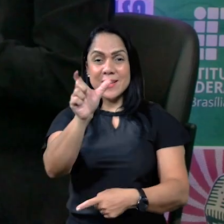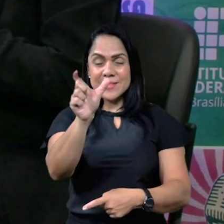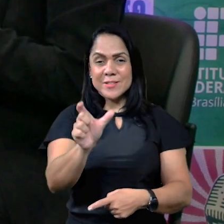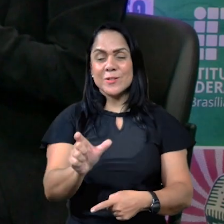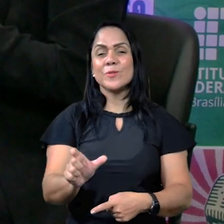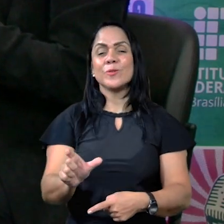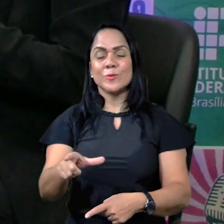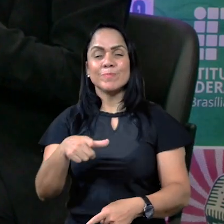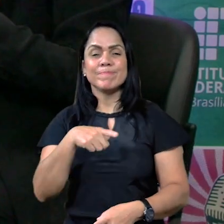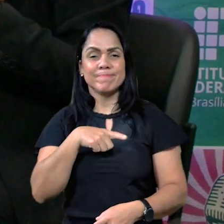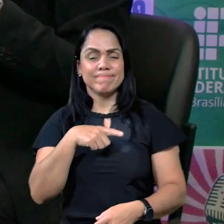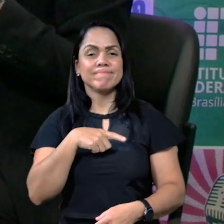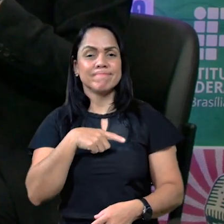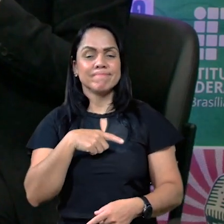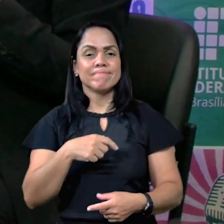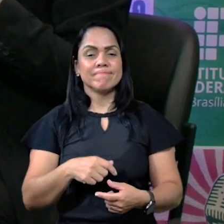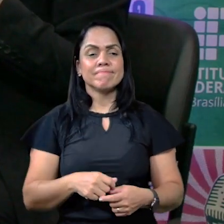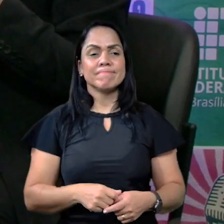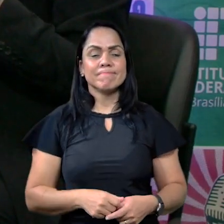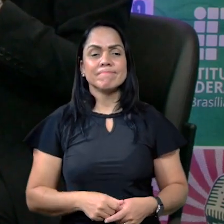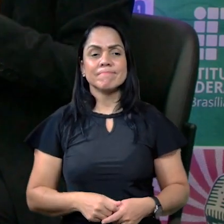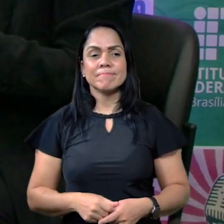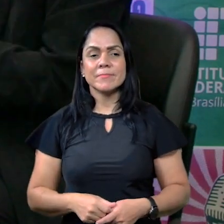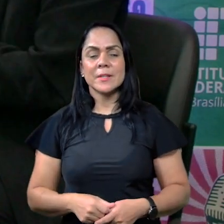me apresenta, entende? exatamente. Né? E eles, assim,